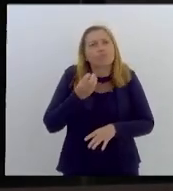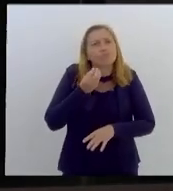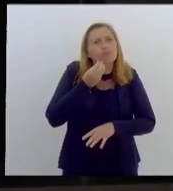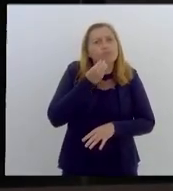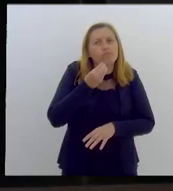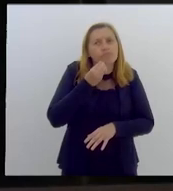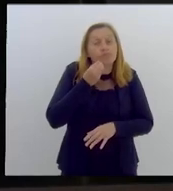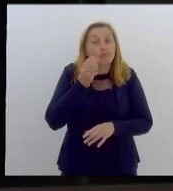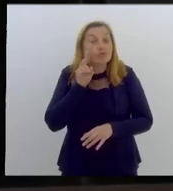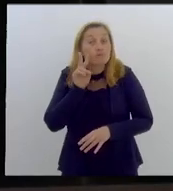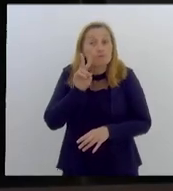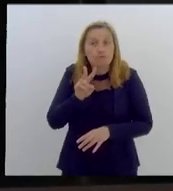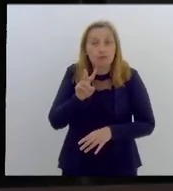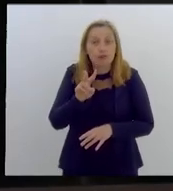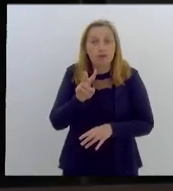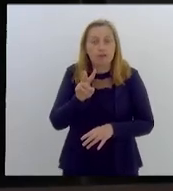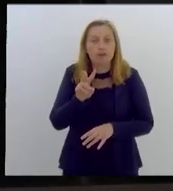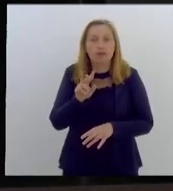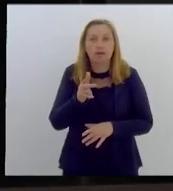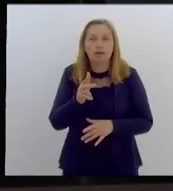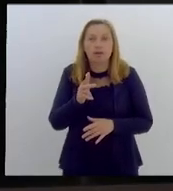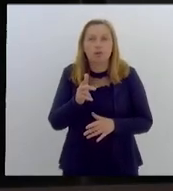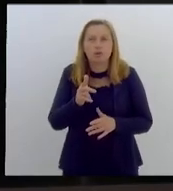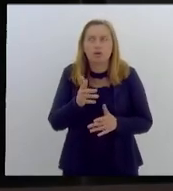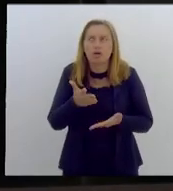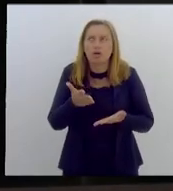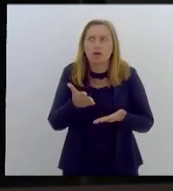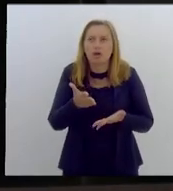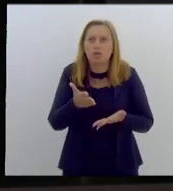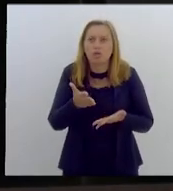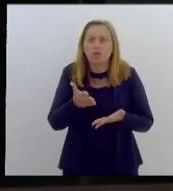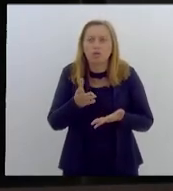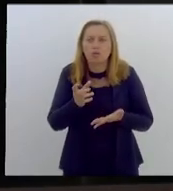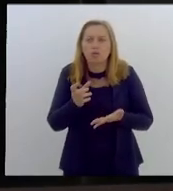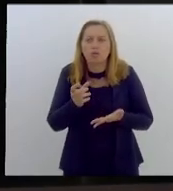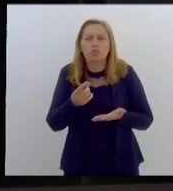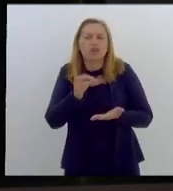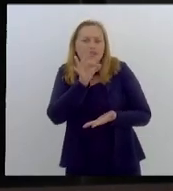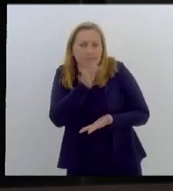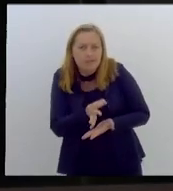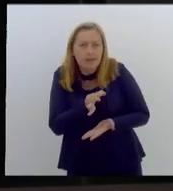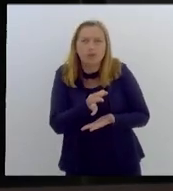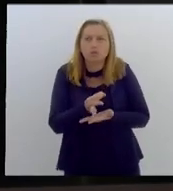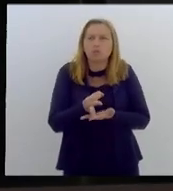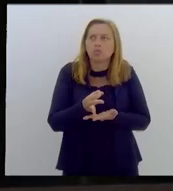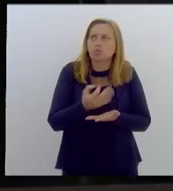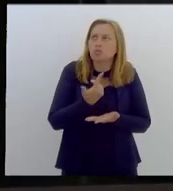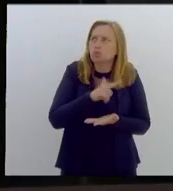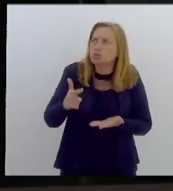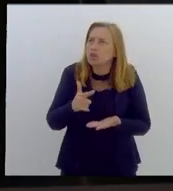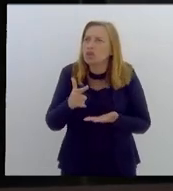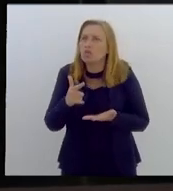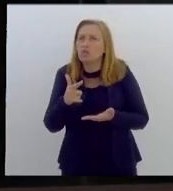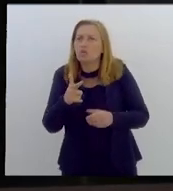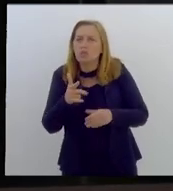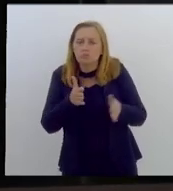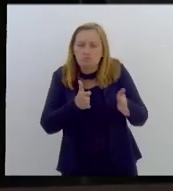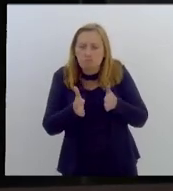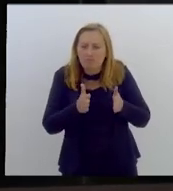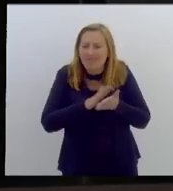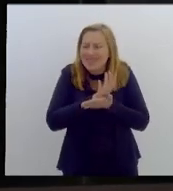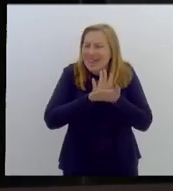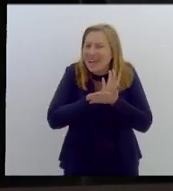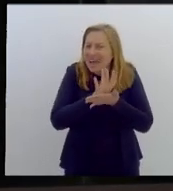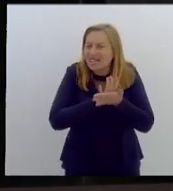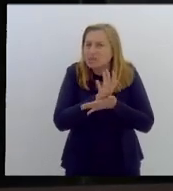oportunidade de assistir proximidade com aquilo que é correto. Não há uma previsão, ou seja,